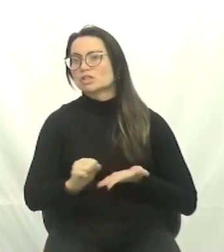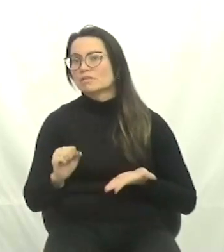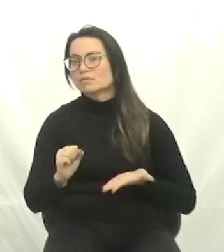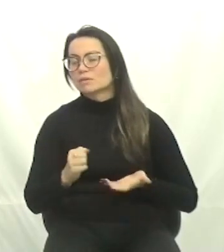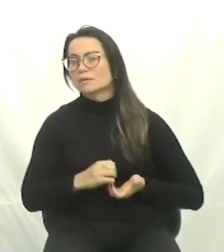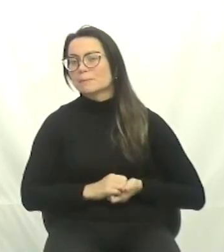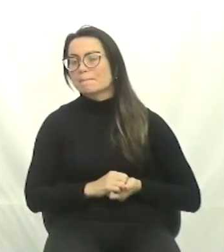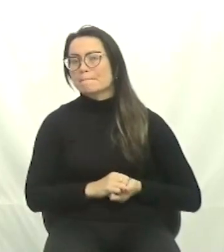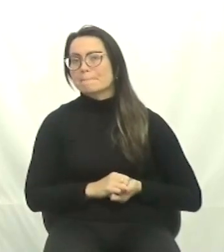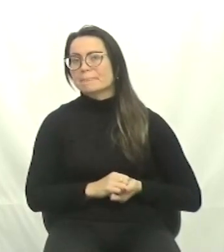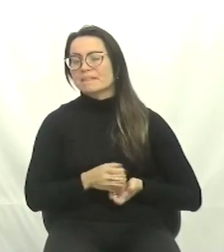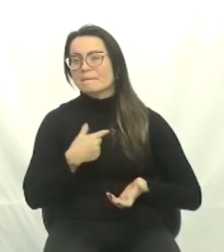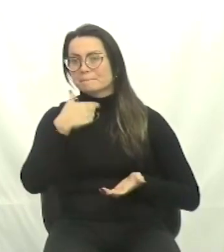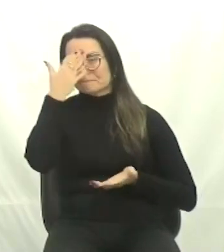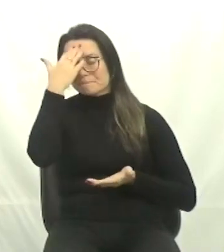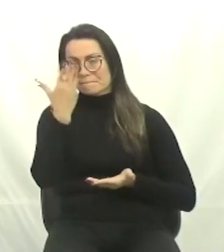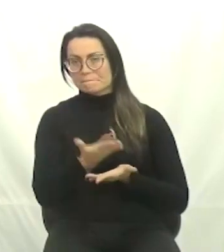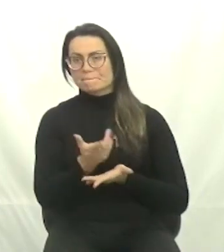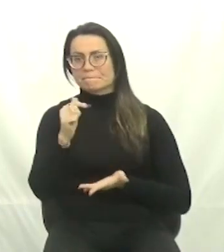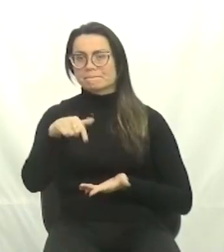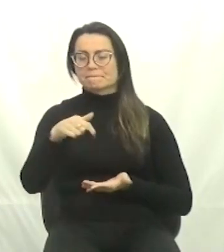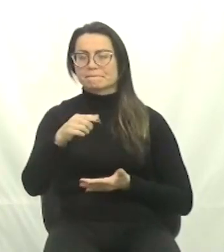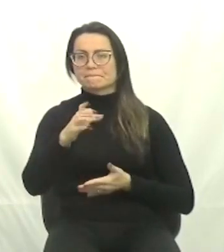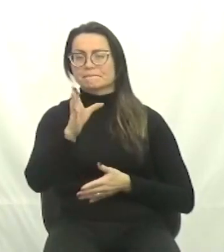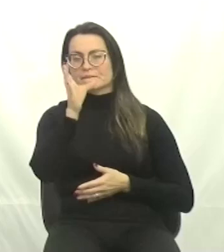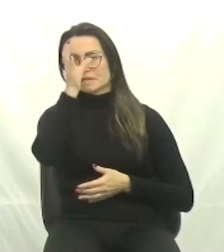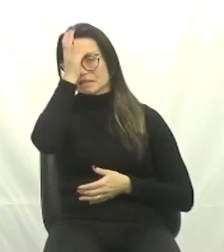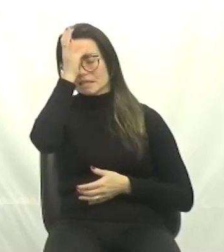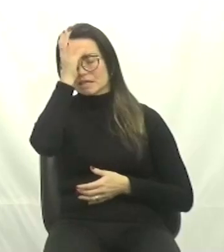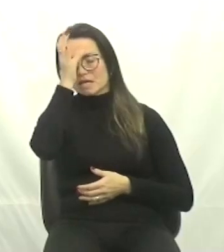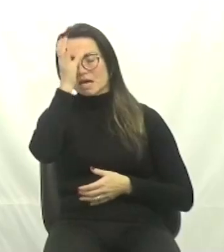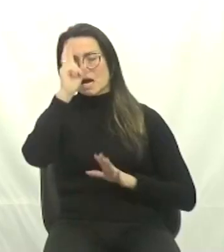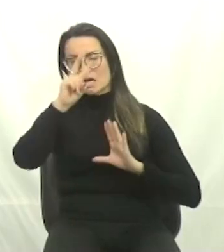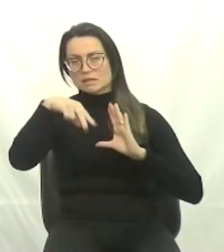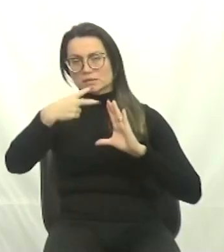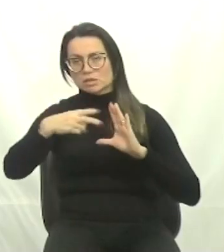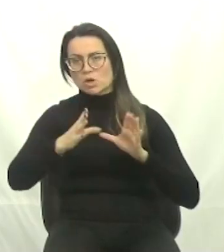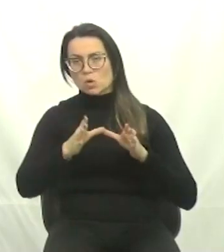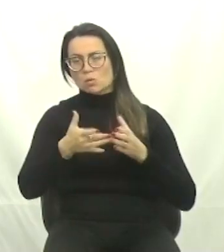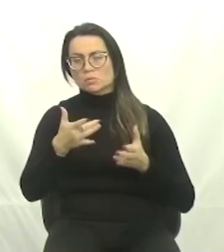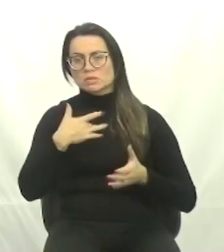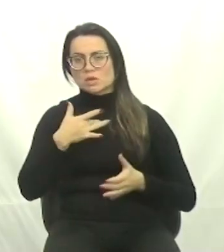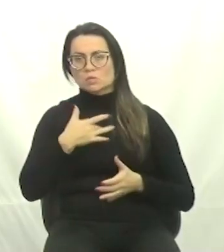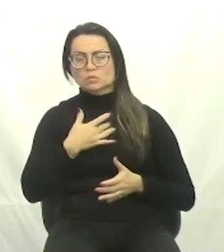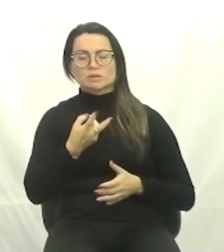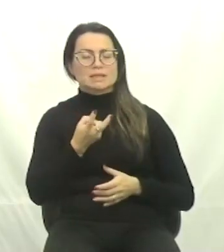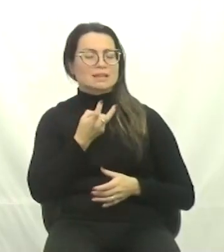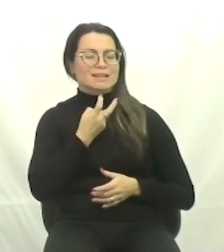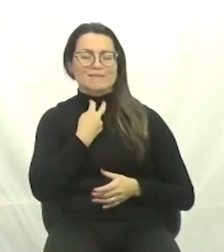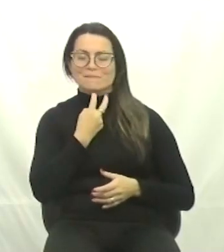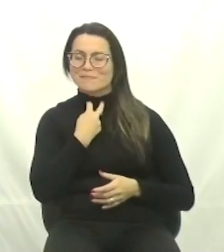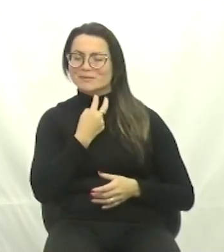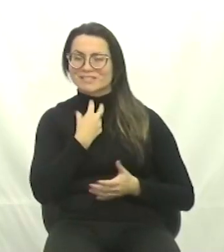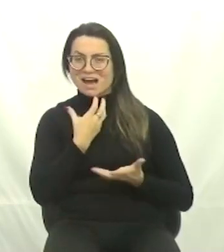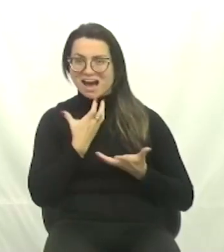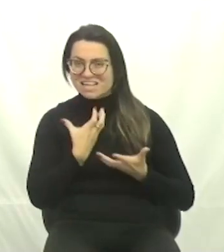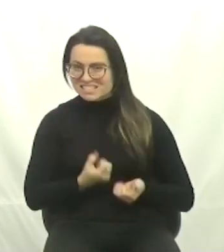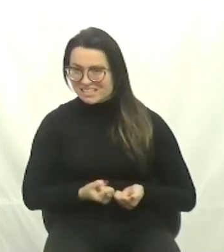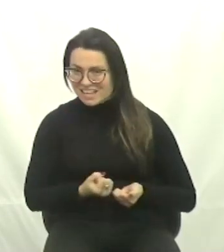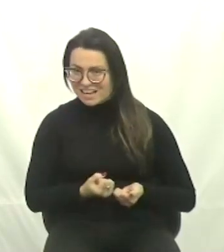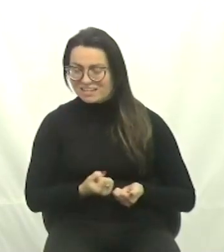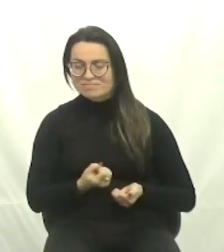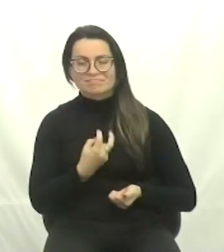acredito que essa casa, a comissão de saúde, os vereadores e a sociedade não podem mais aceitar